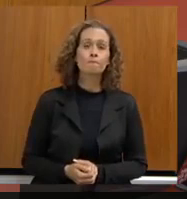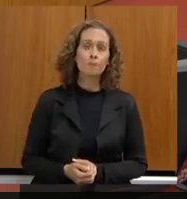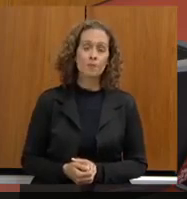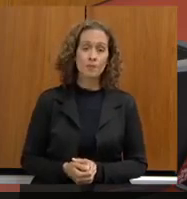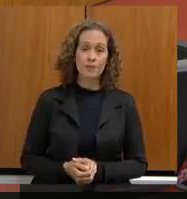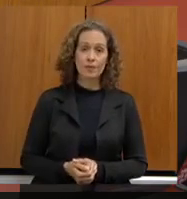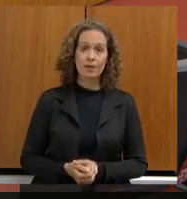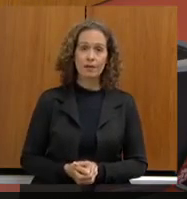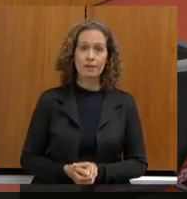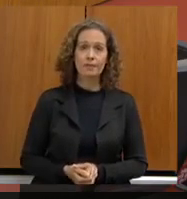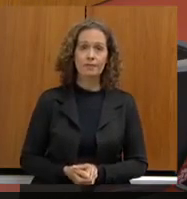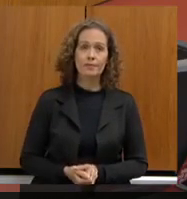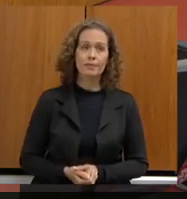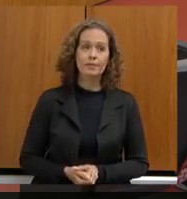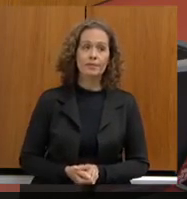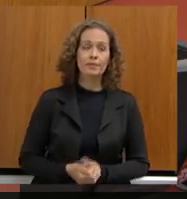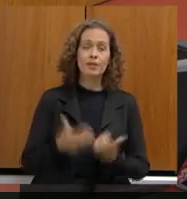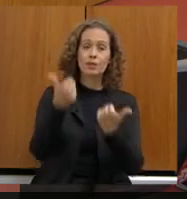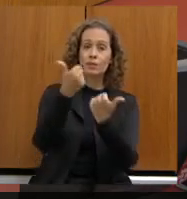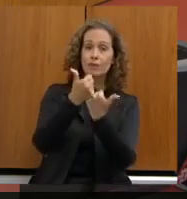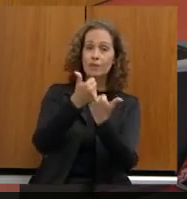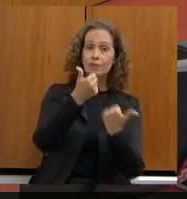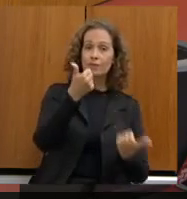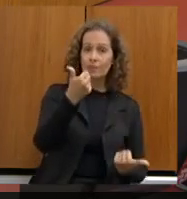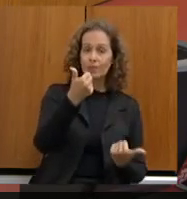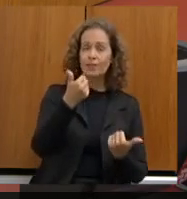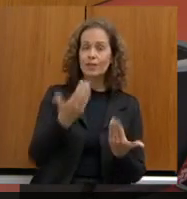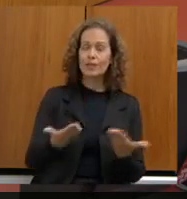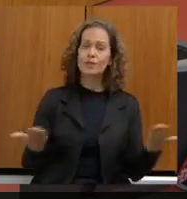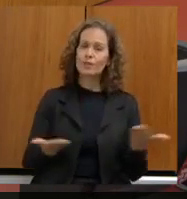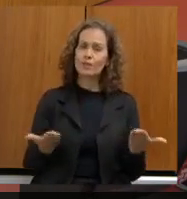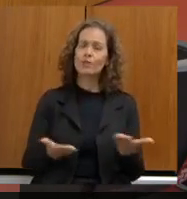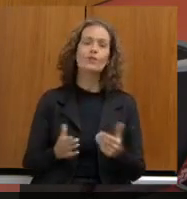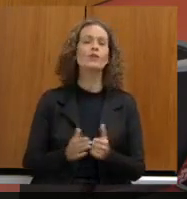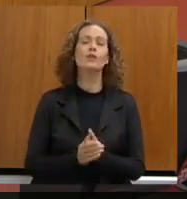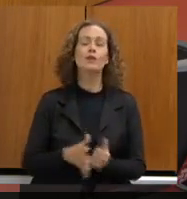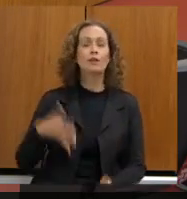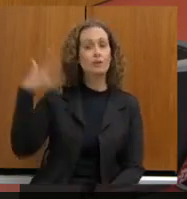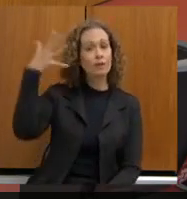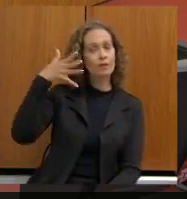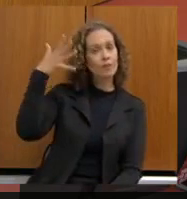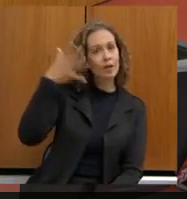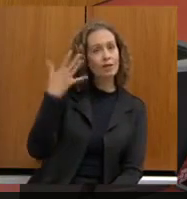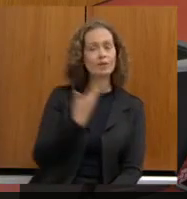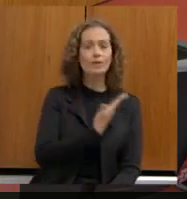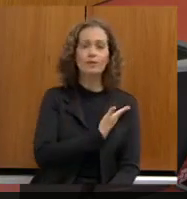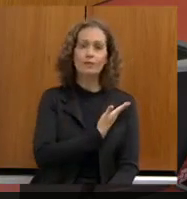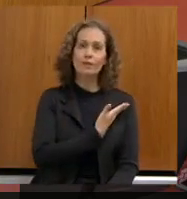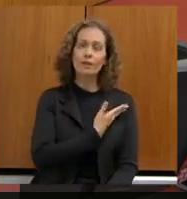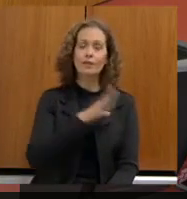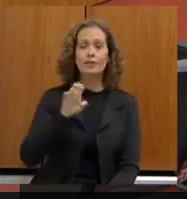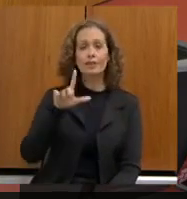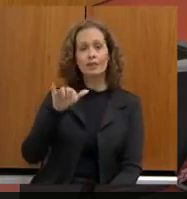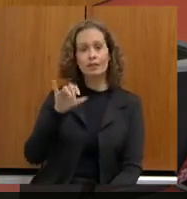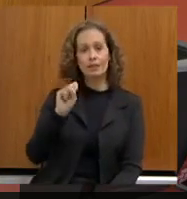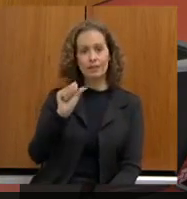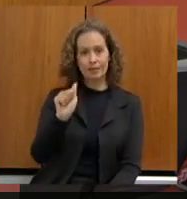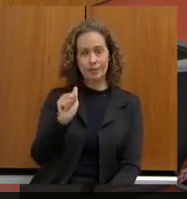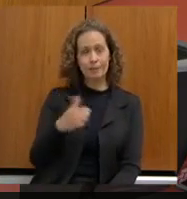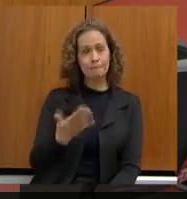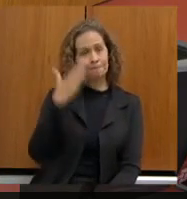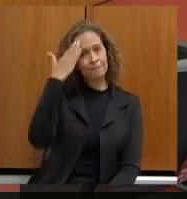com a aqui é essência do nosso primeiro vice-presidente desta casa Deputado Antônio casado essa palavra aí luz colega deputada a cereja viola bom